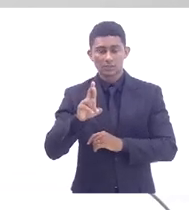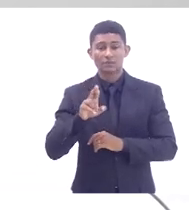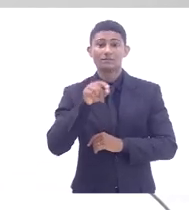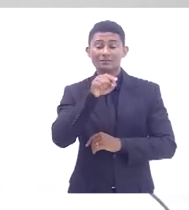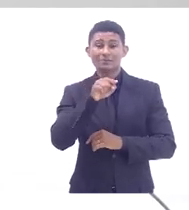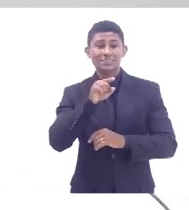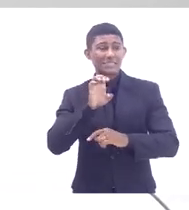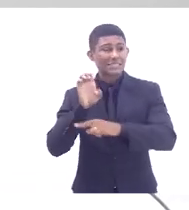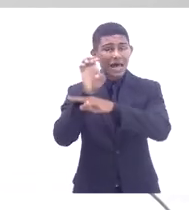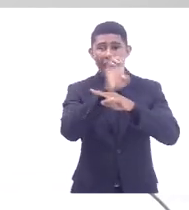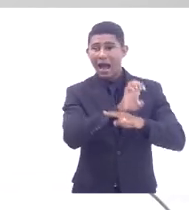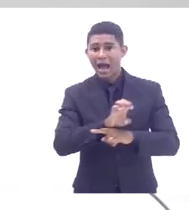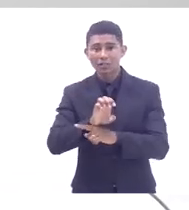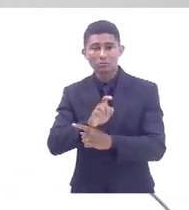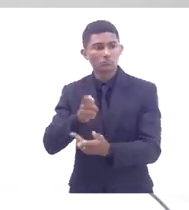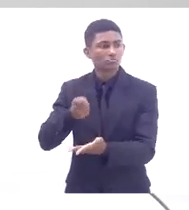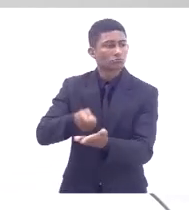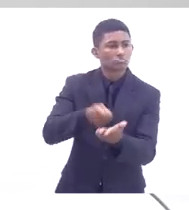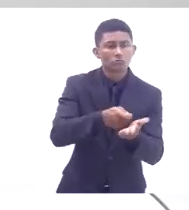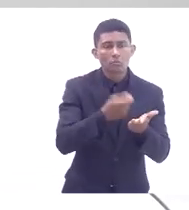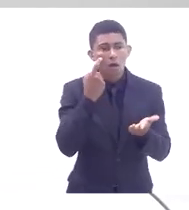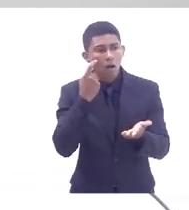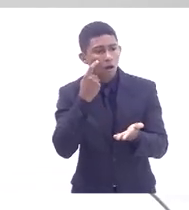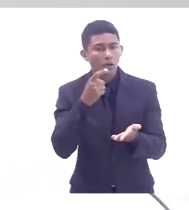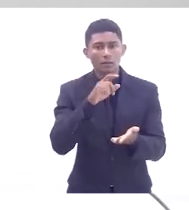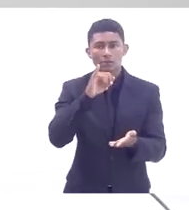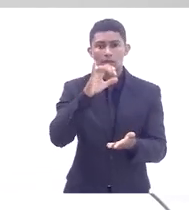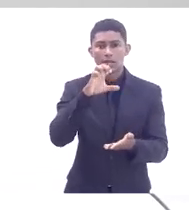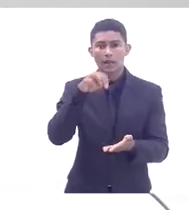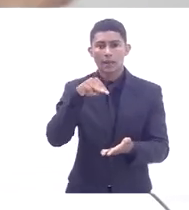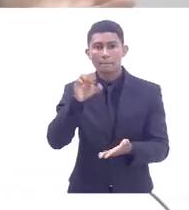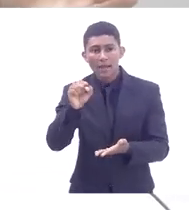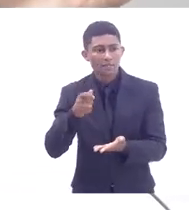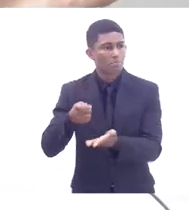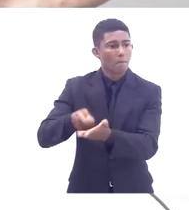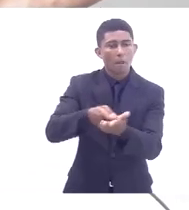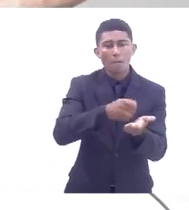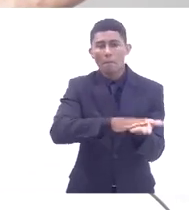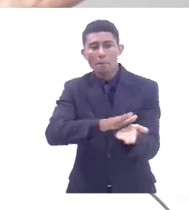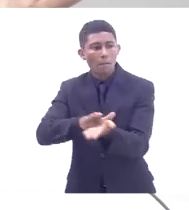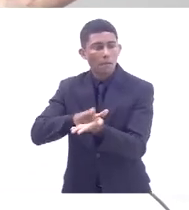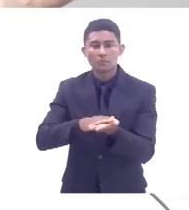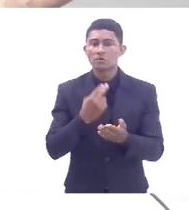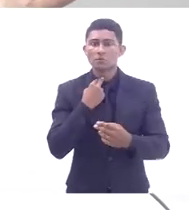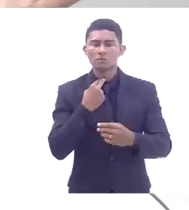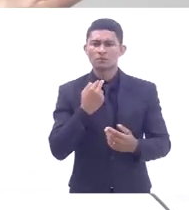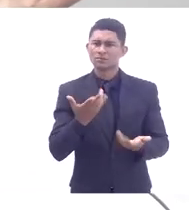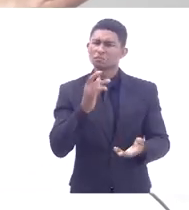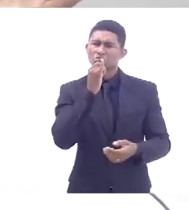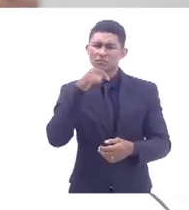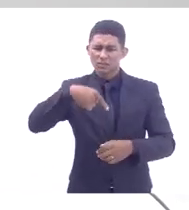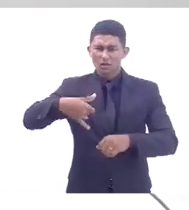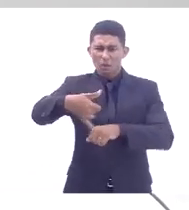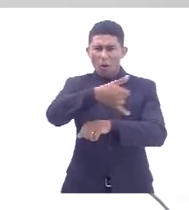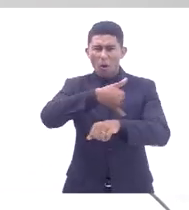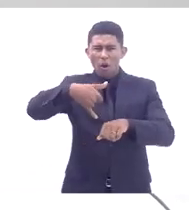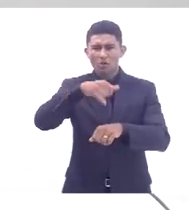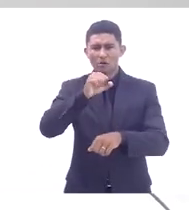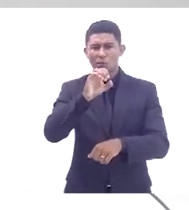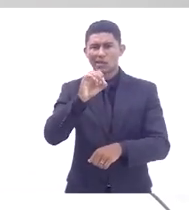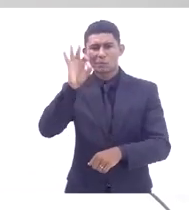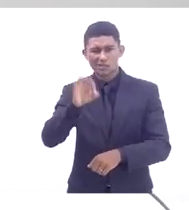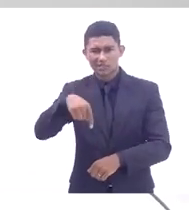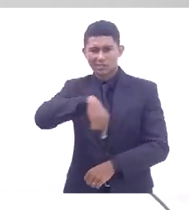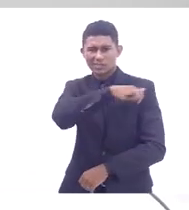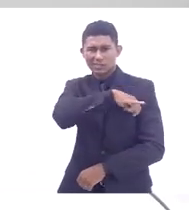cobrem ICMS na exportação de produtos primários e semi-elaborados a hora que nós produzimos oitenta por cento do óleo no Rio de Janeiro né Acho que